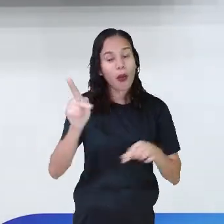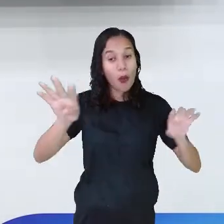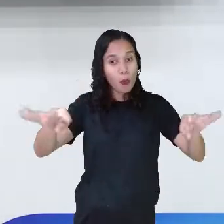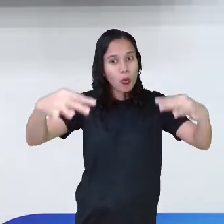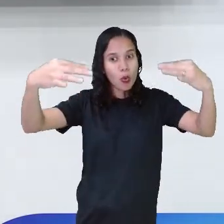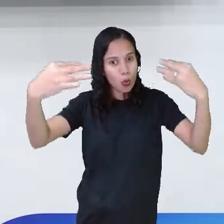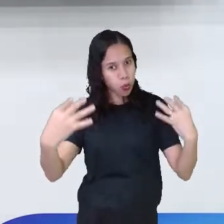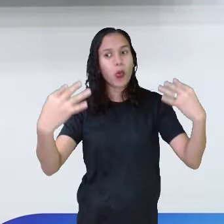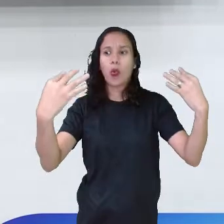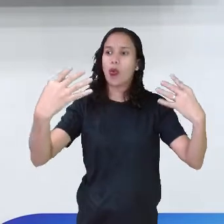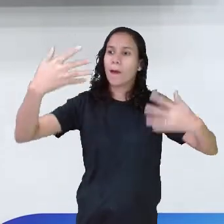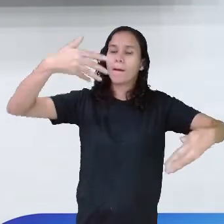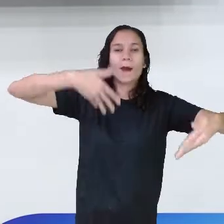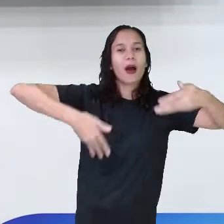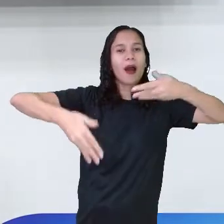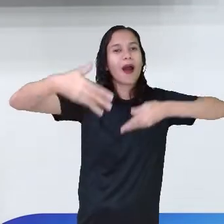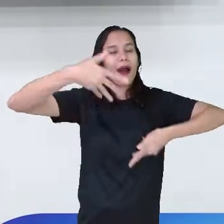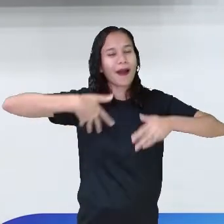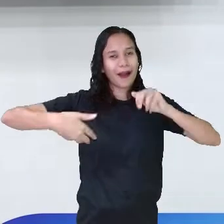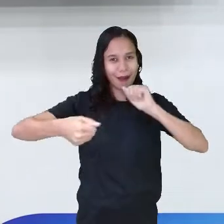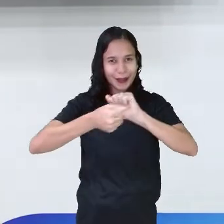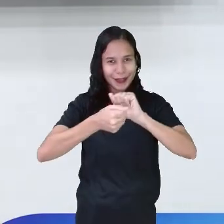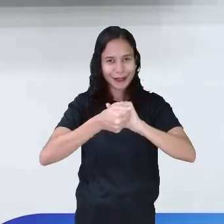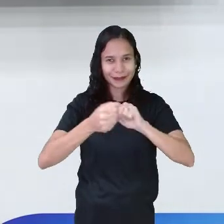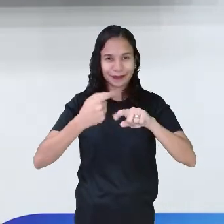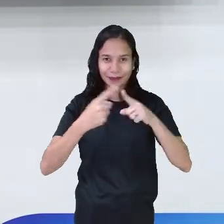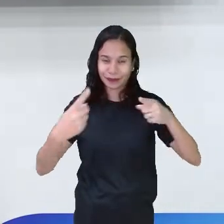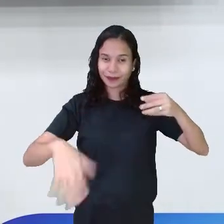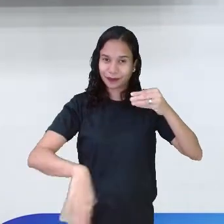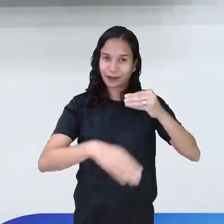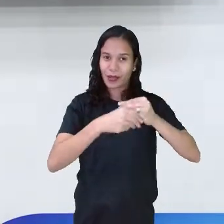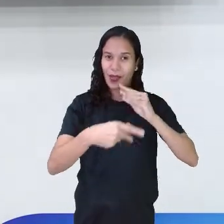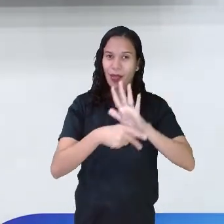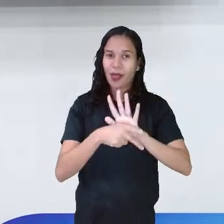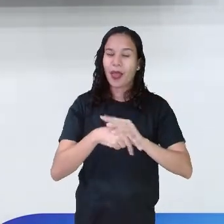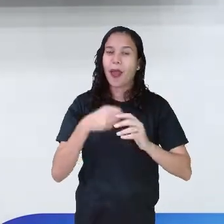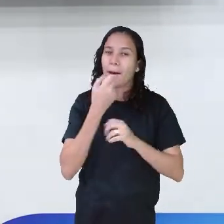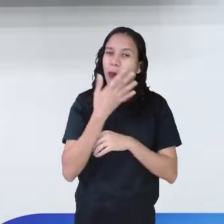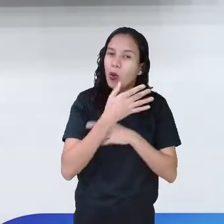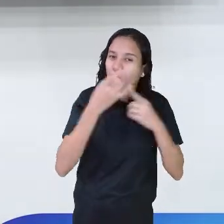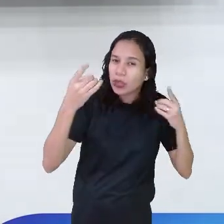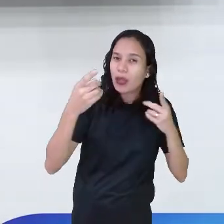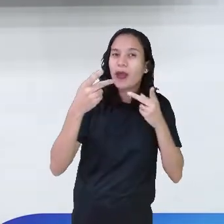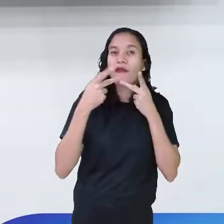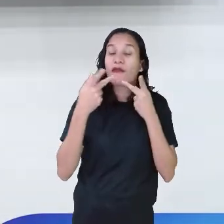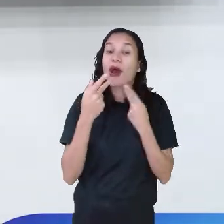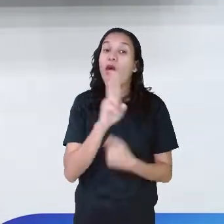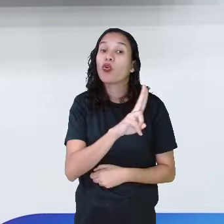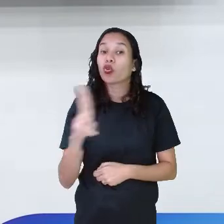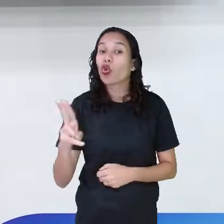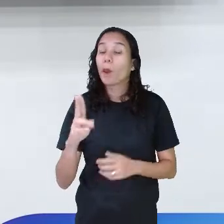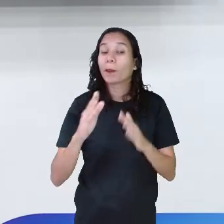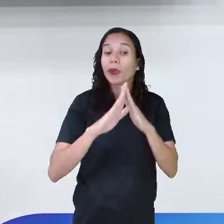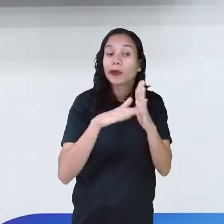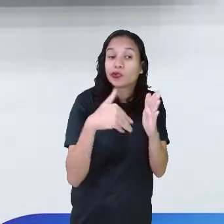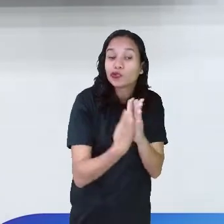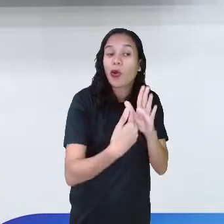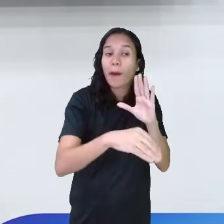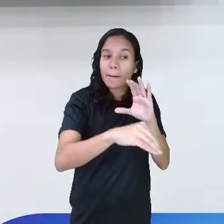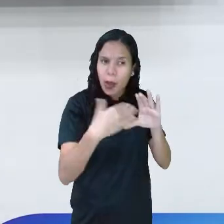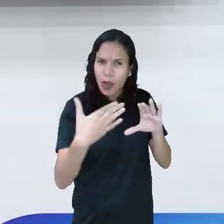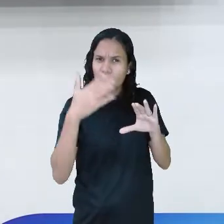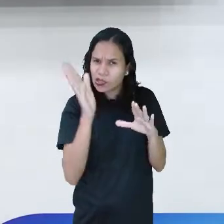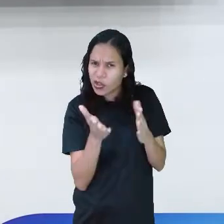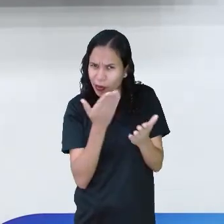vocês estão aí participando. Mas além do bom dia, vai dizendo aí o nome da sua escola, já estudou esse gênero textual, ainda não,